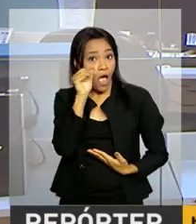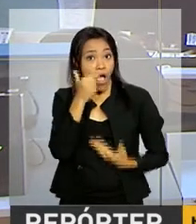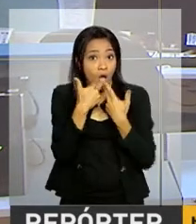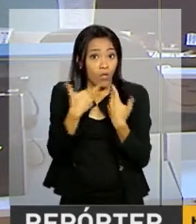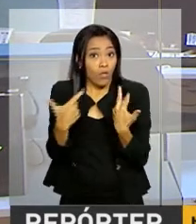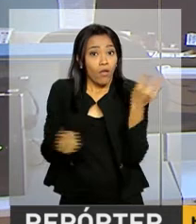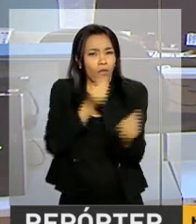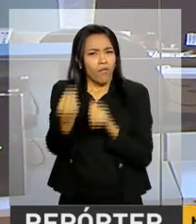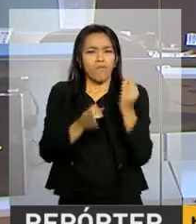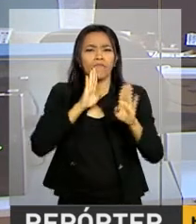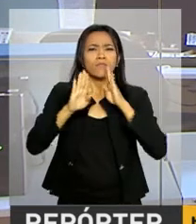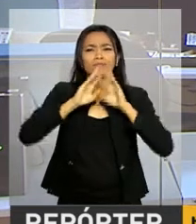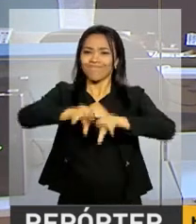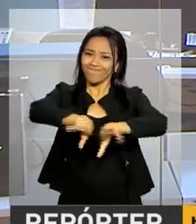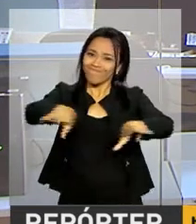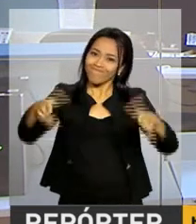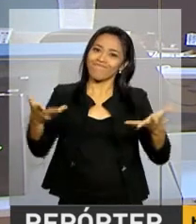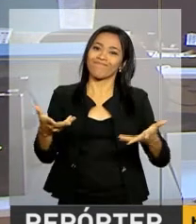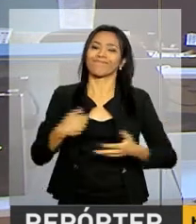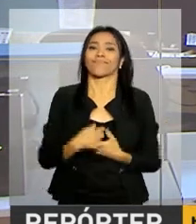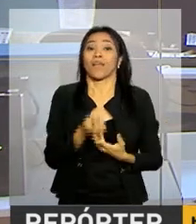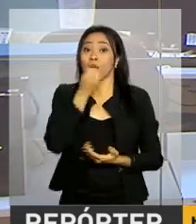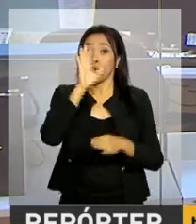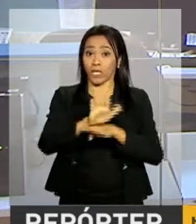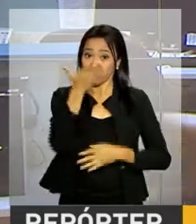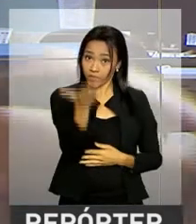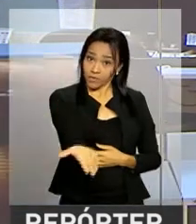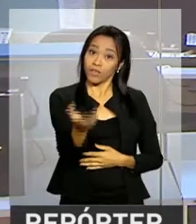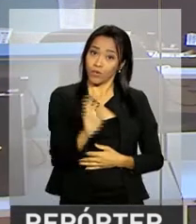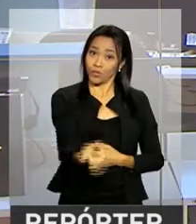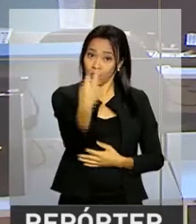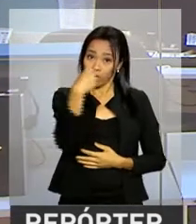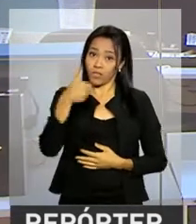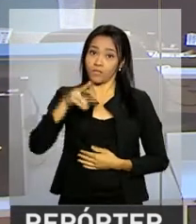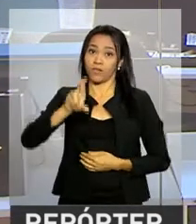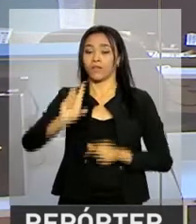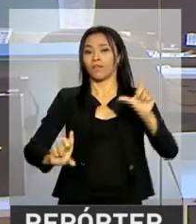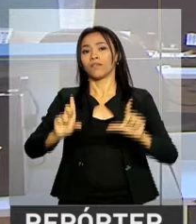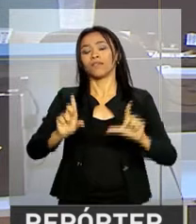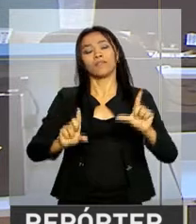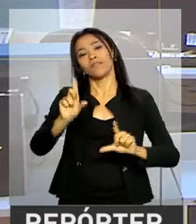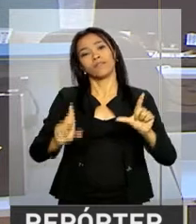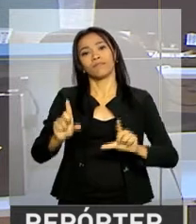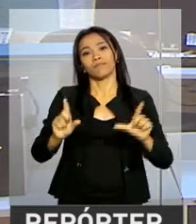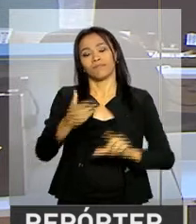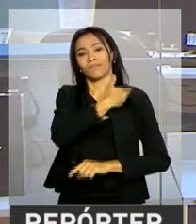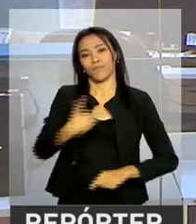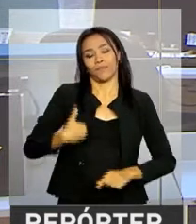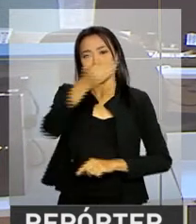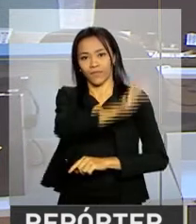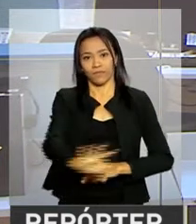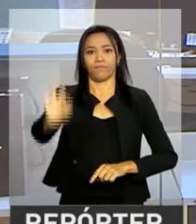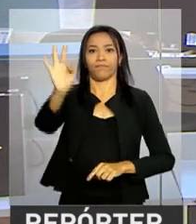você pode acompanhar também as novidades em nossas redes sociais uma boa taxa para você continue com a gente ligada aqui na tv nbr a tv